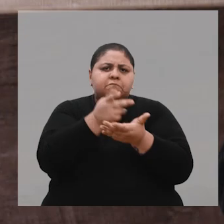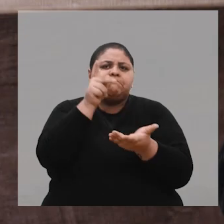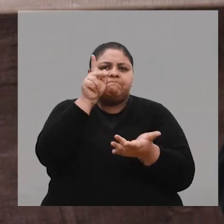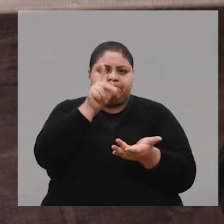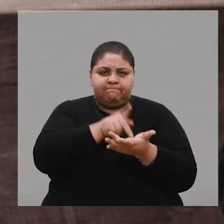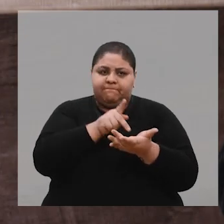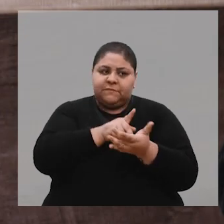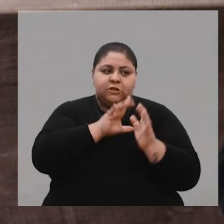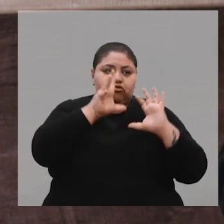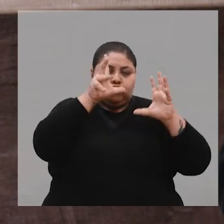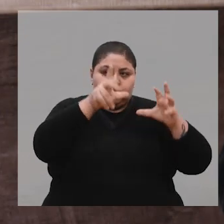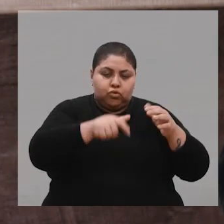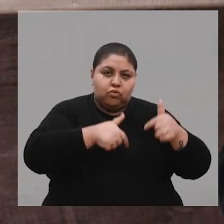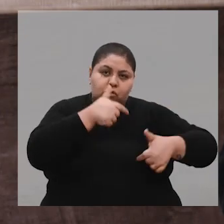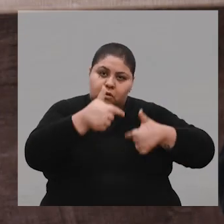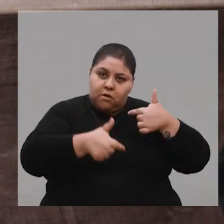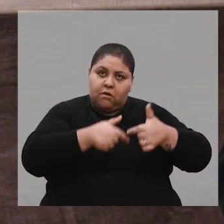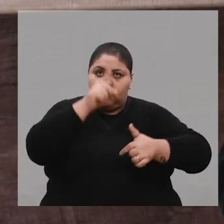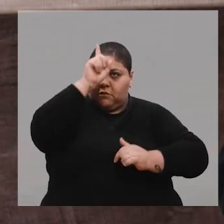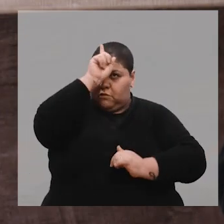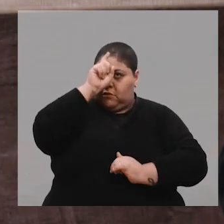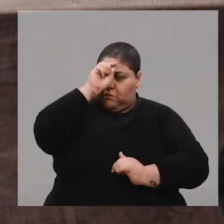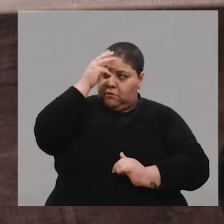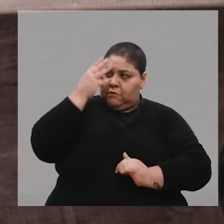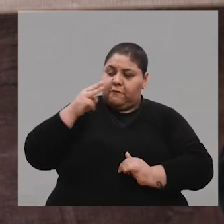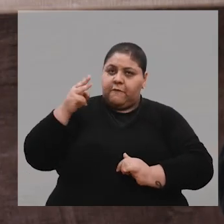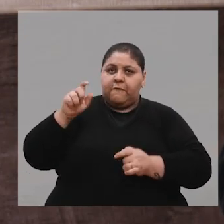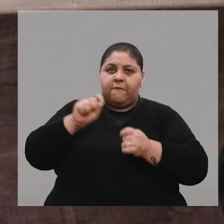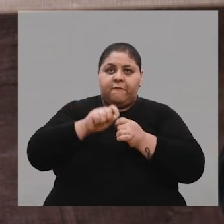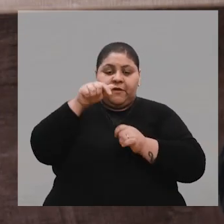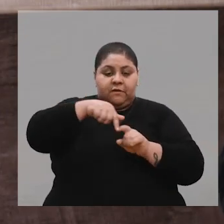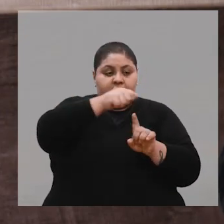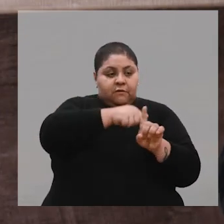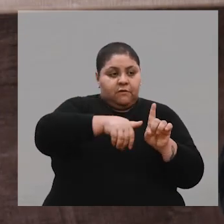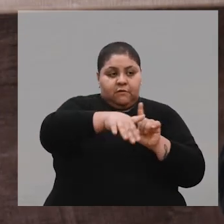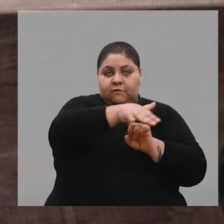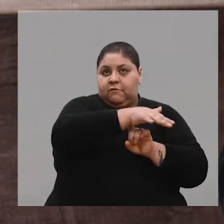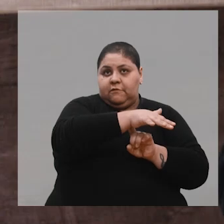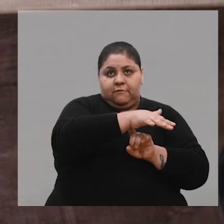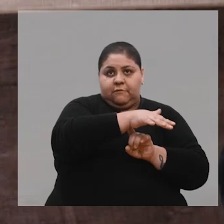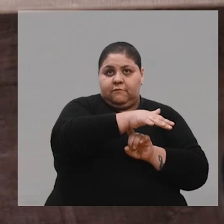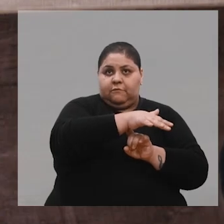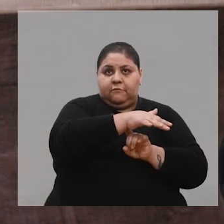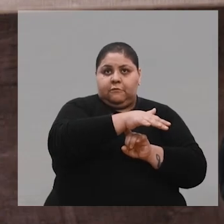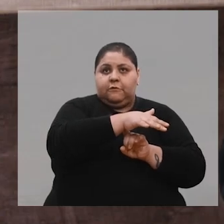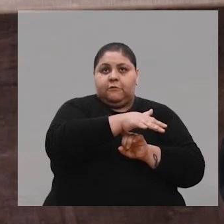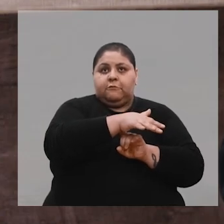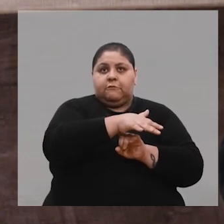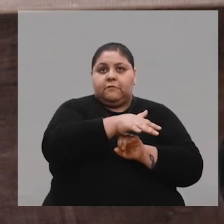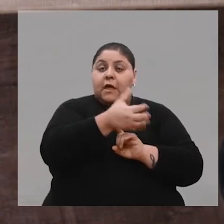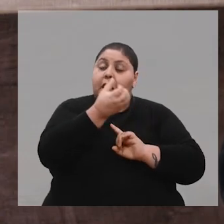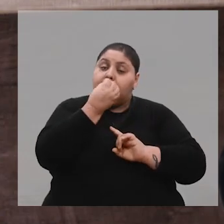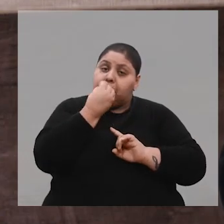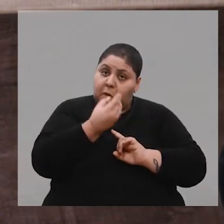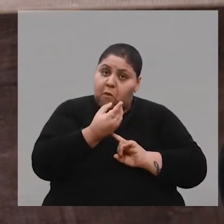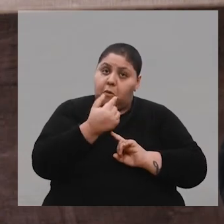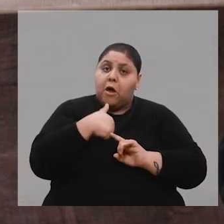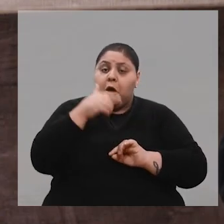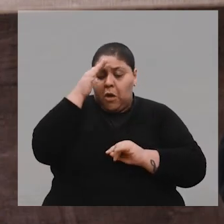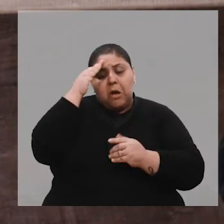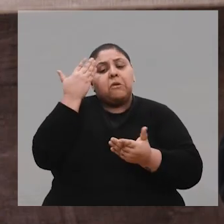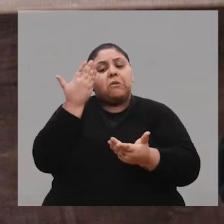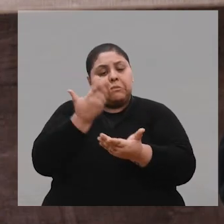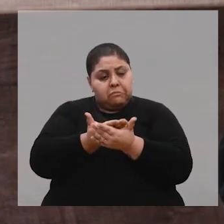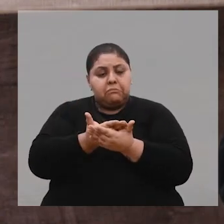certeza absoluta de todo o trabalho que o Hospital Virvi Ramos tem feito para a nossa sociedade, não tem deixado a desejar. Então, acredito